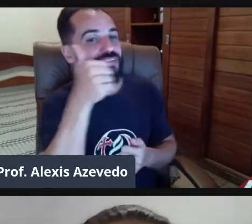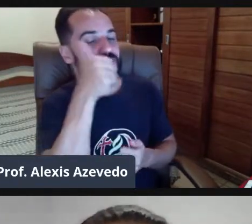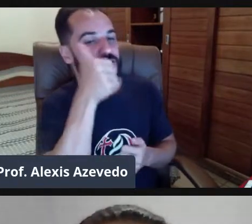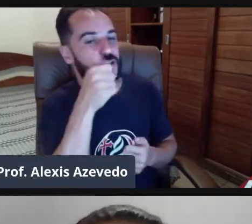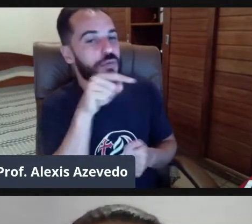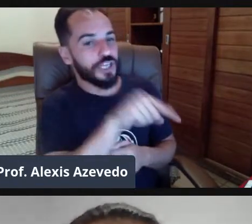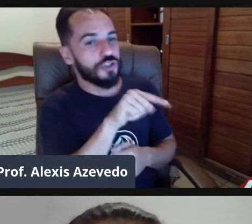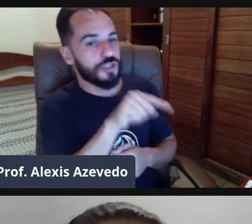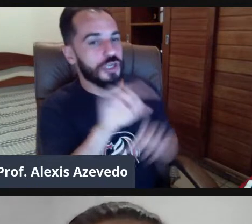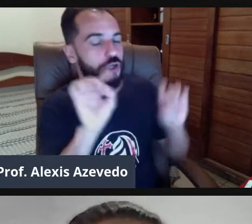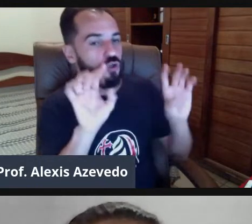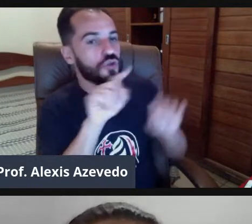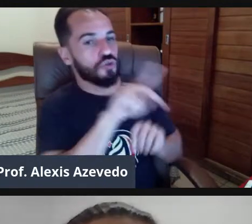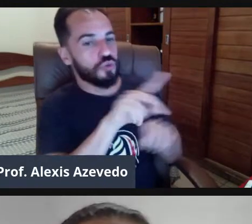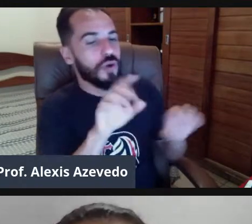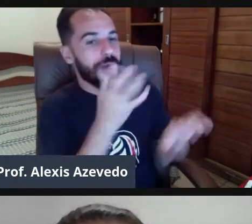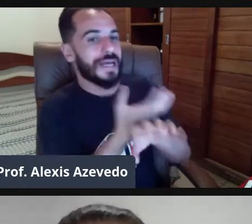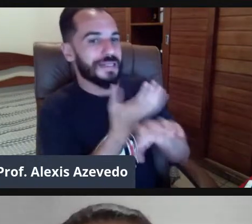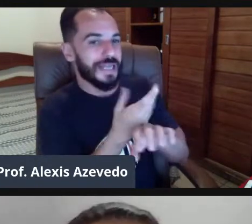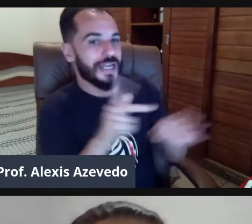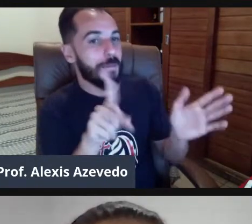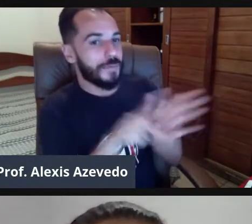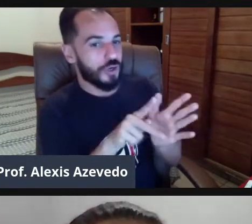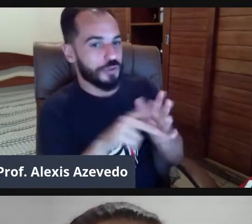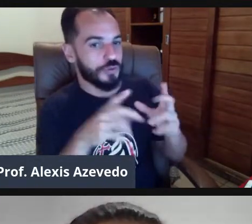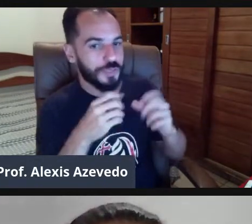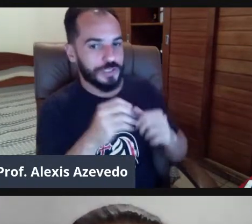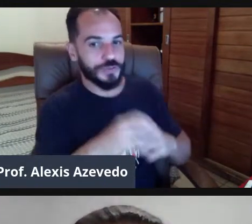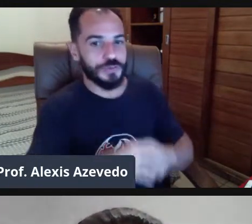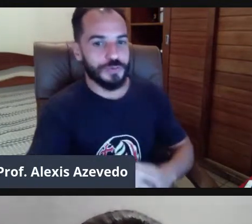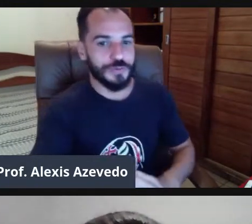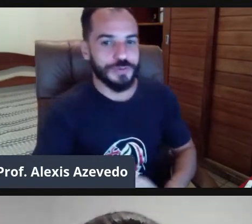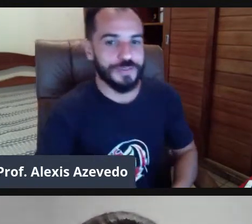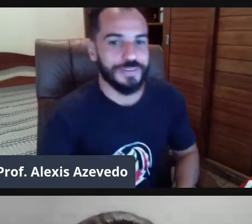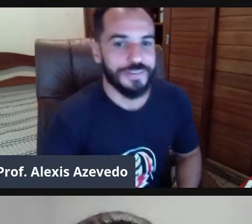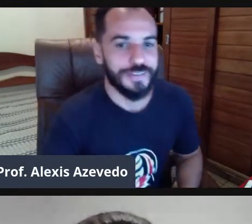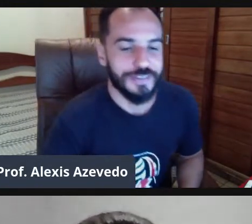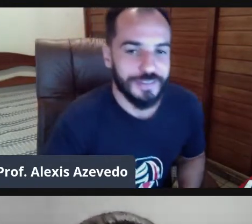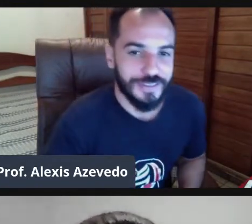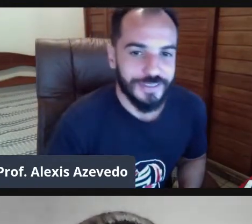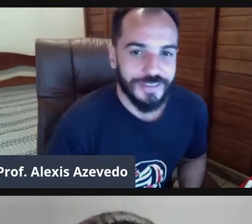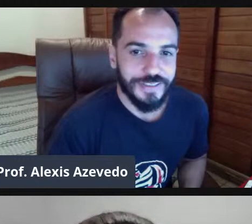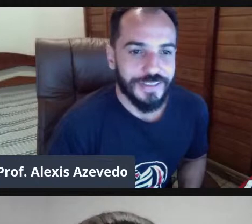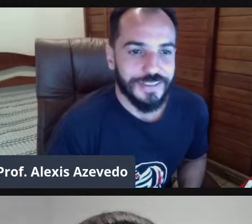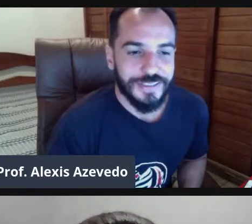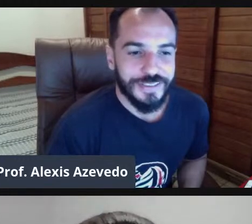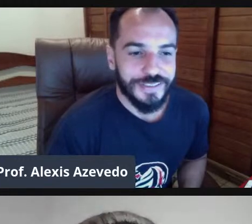que a gente tem na Escola Guiné. Então, era isso. Muito obrigada.